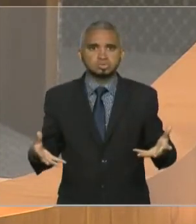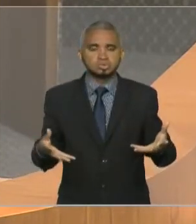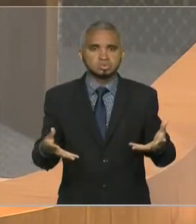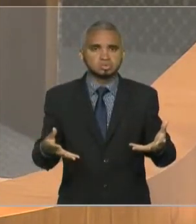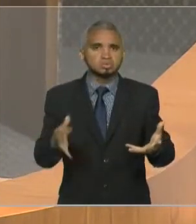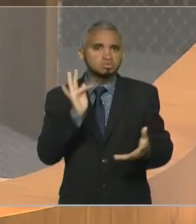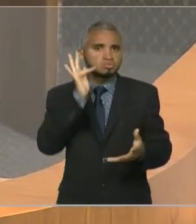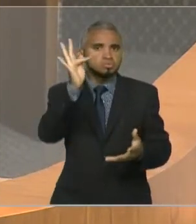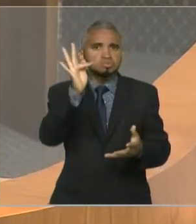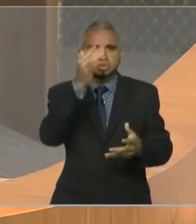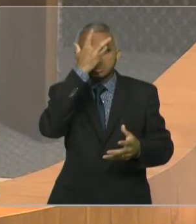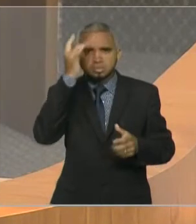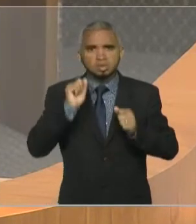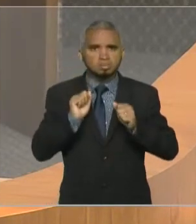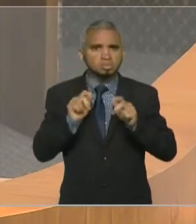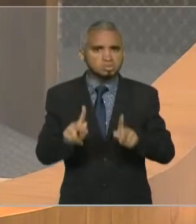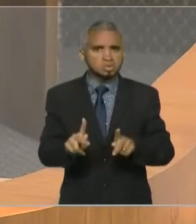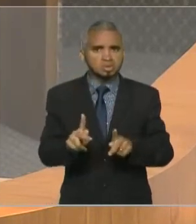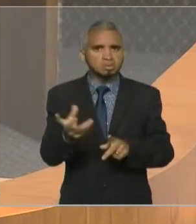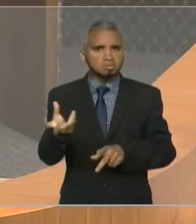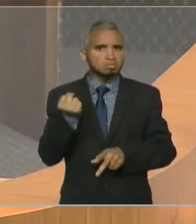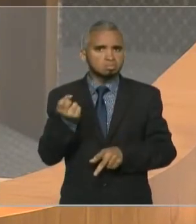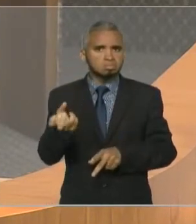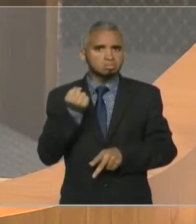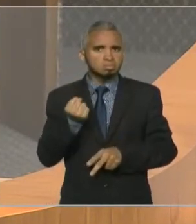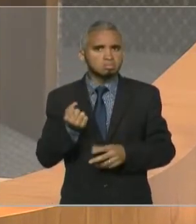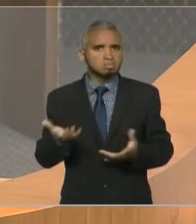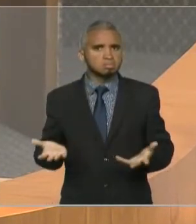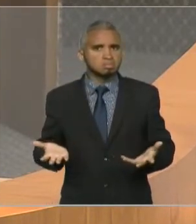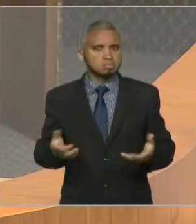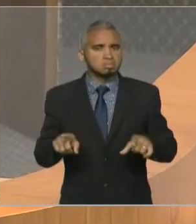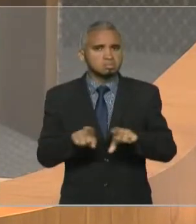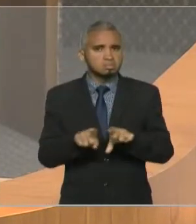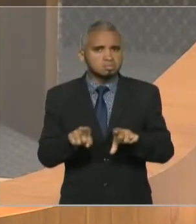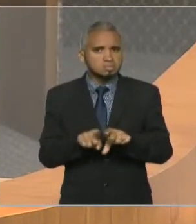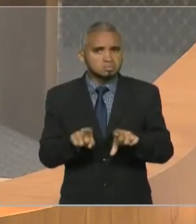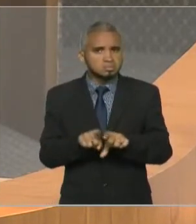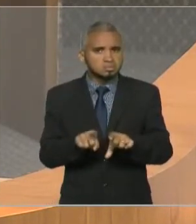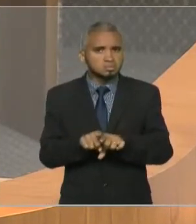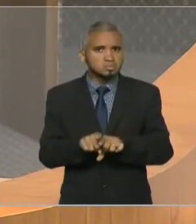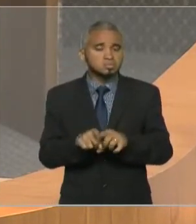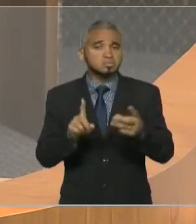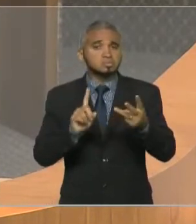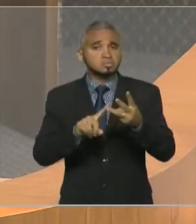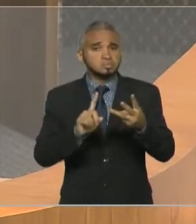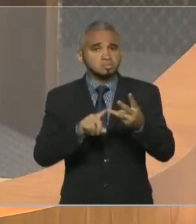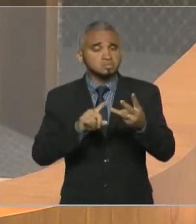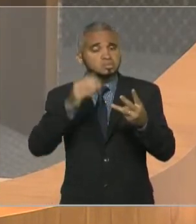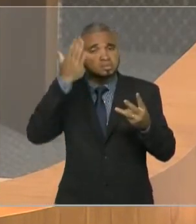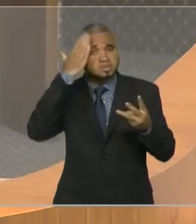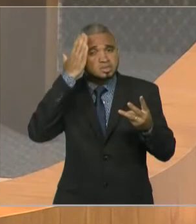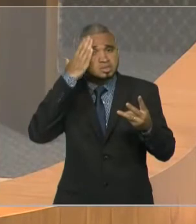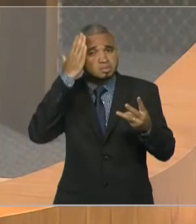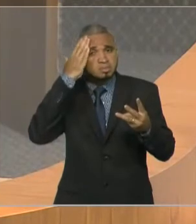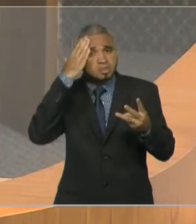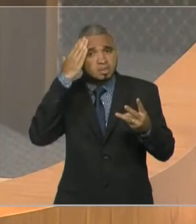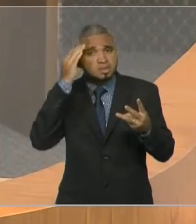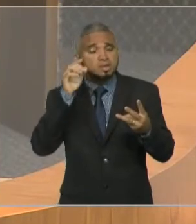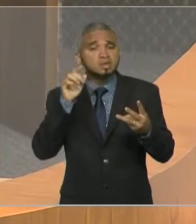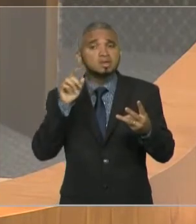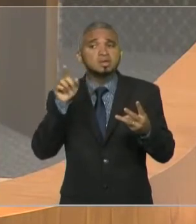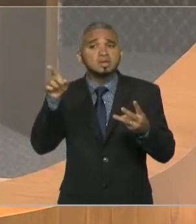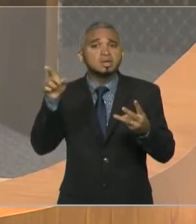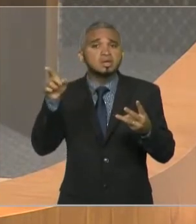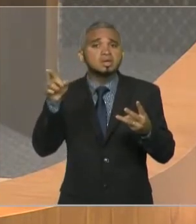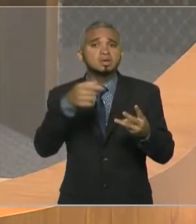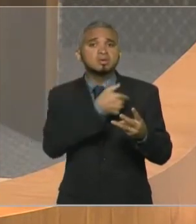e aposentados para poder antecipar o pagamento. E o mais importante, o porquê e de que forma o